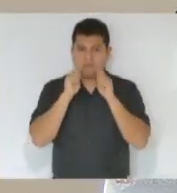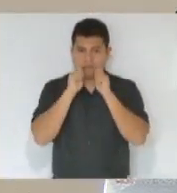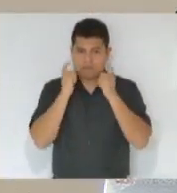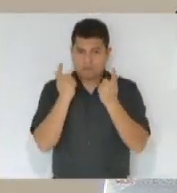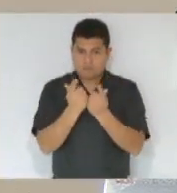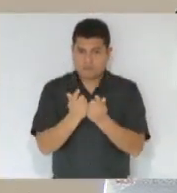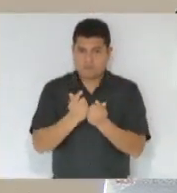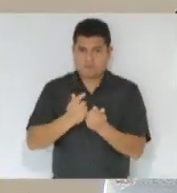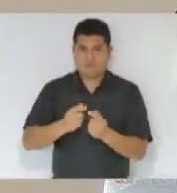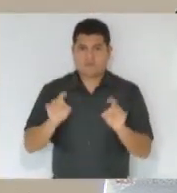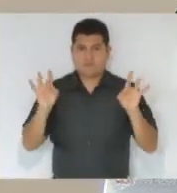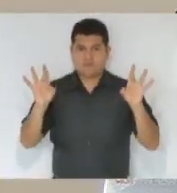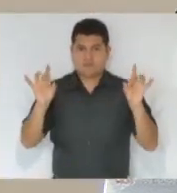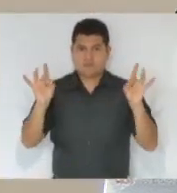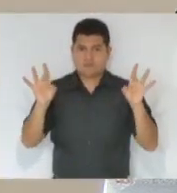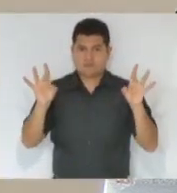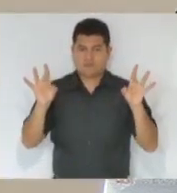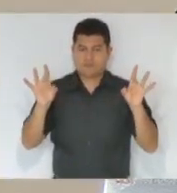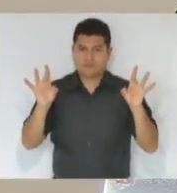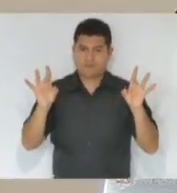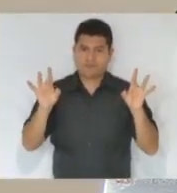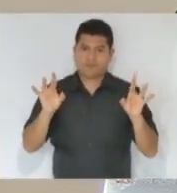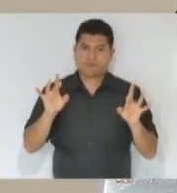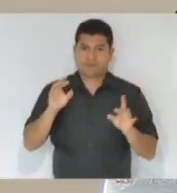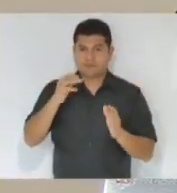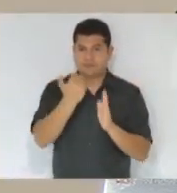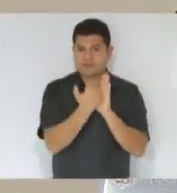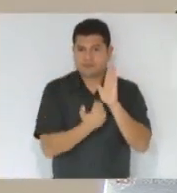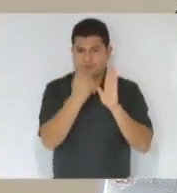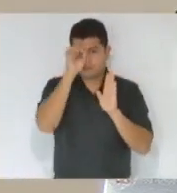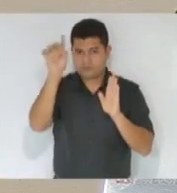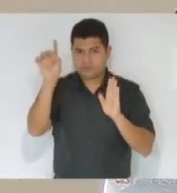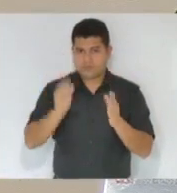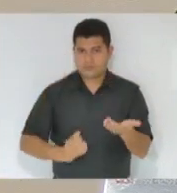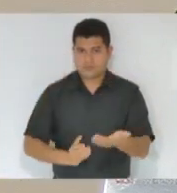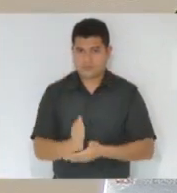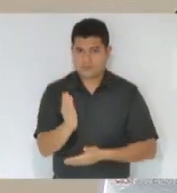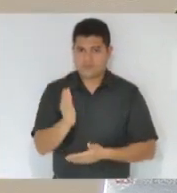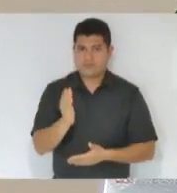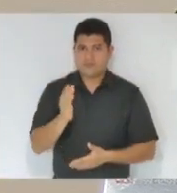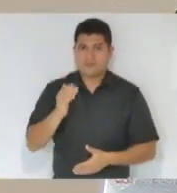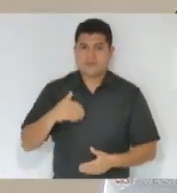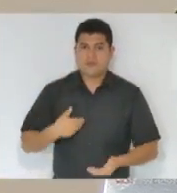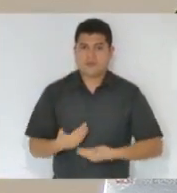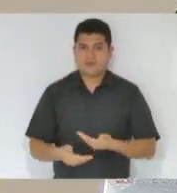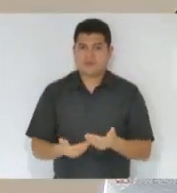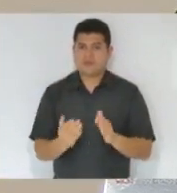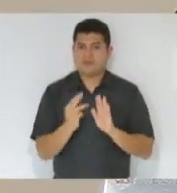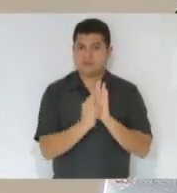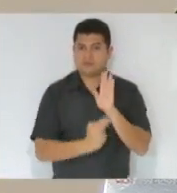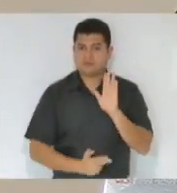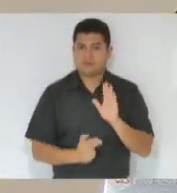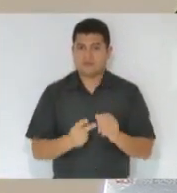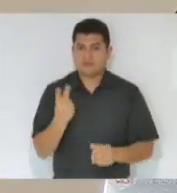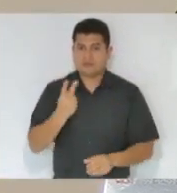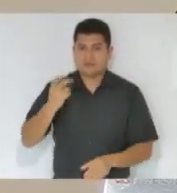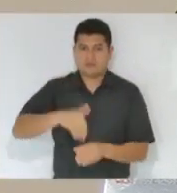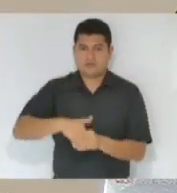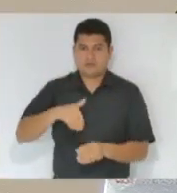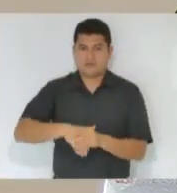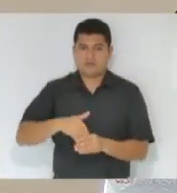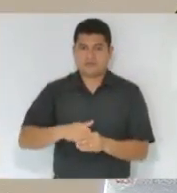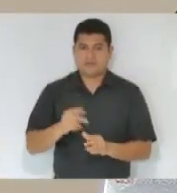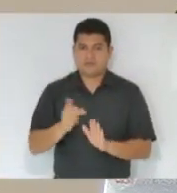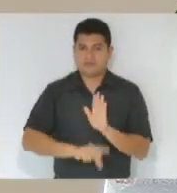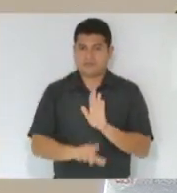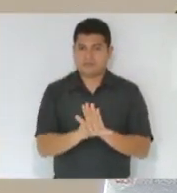sessão extraordinária. Ordem do dia. Foi aprovado pelo processo nominal, em segundo turno, o projeto